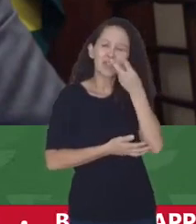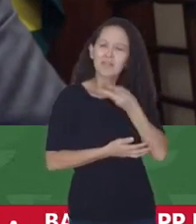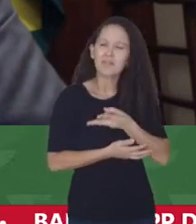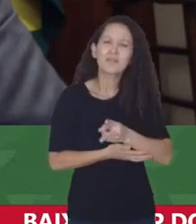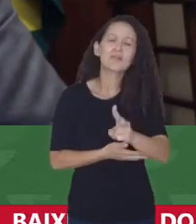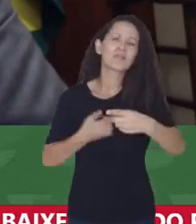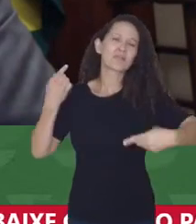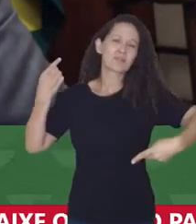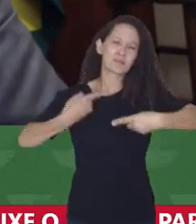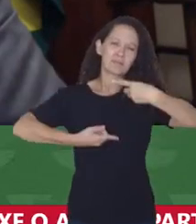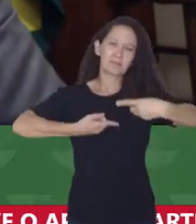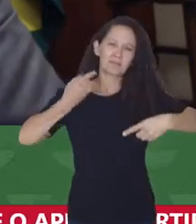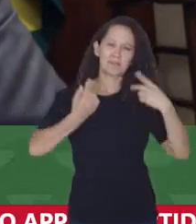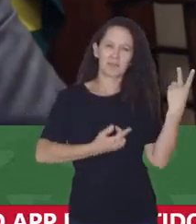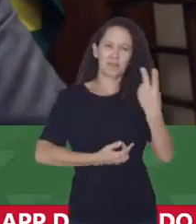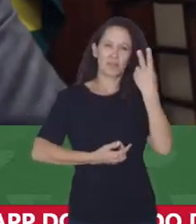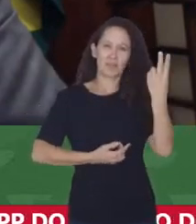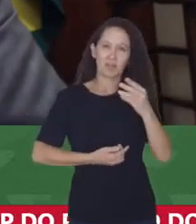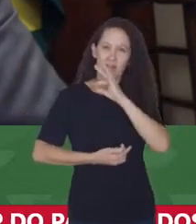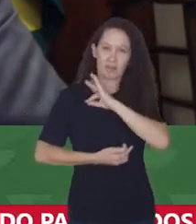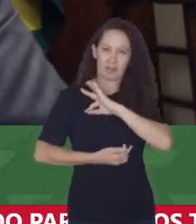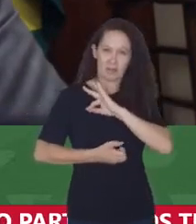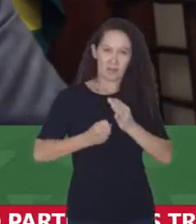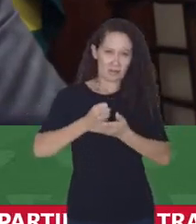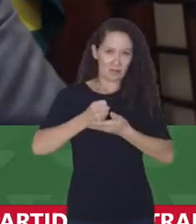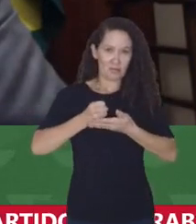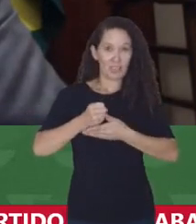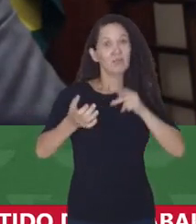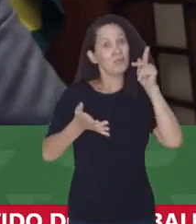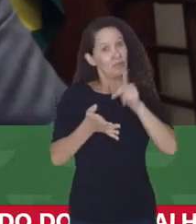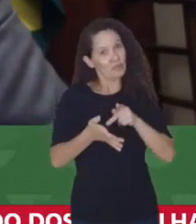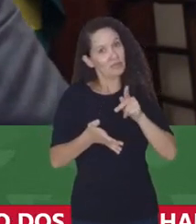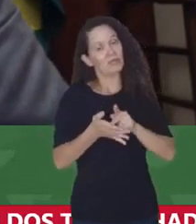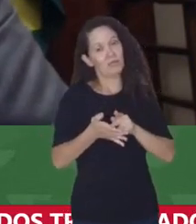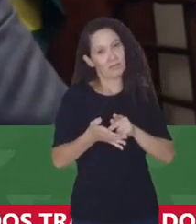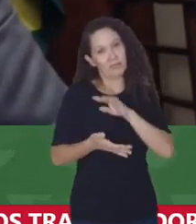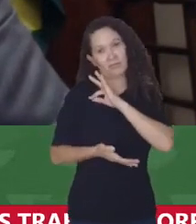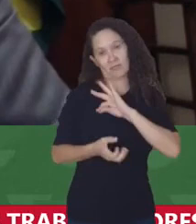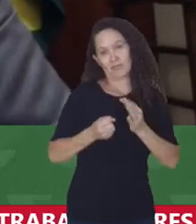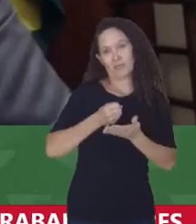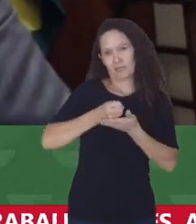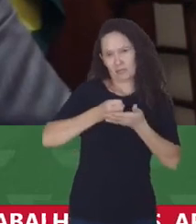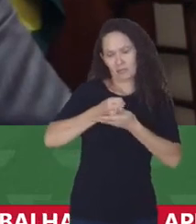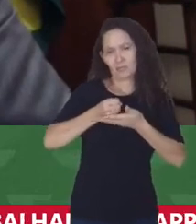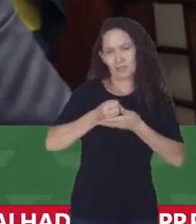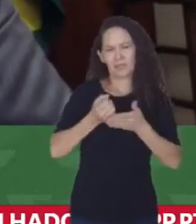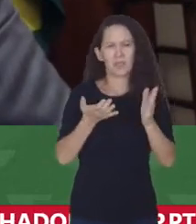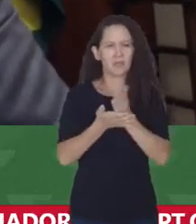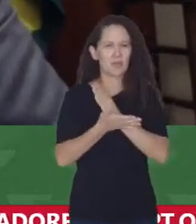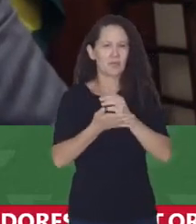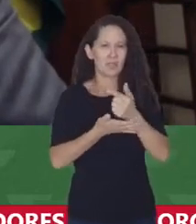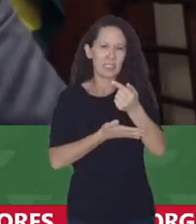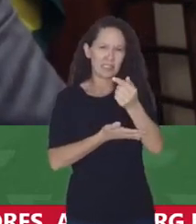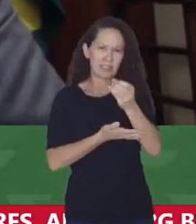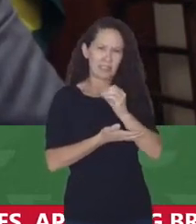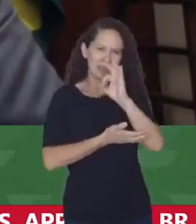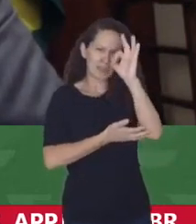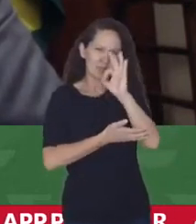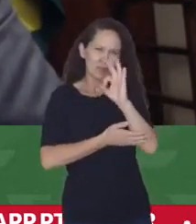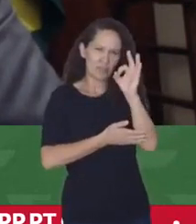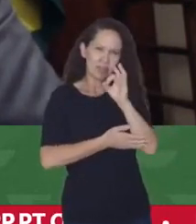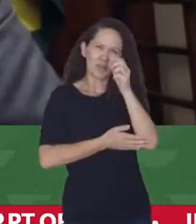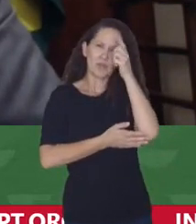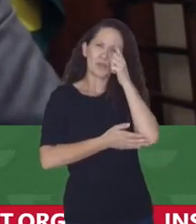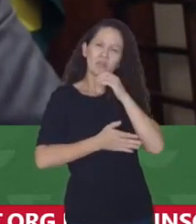continuado com a política de valorização do salário mínimo, do ganho real do salário mínimo, e talvez mais de 70% ganham até 2 salários